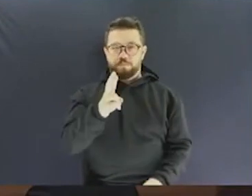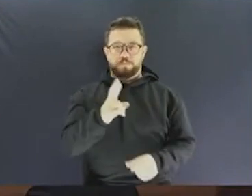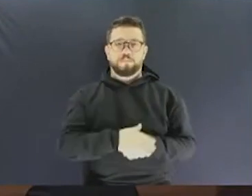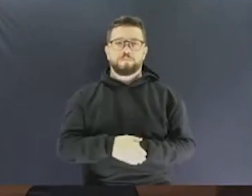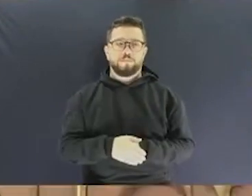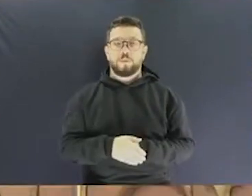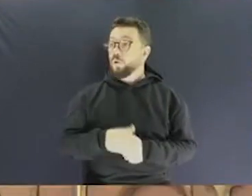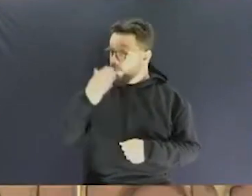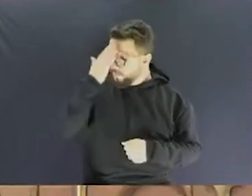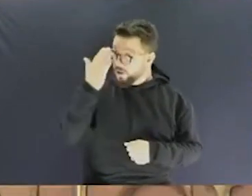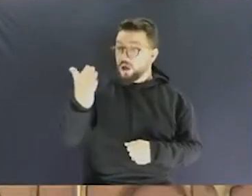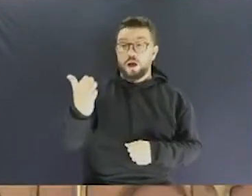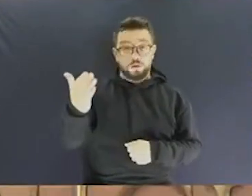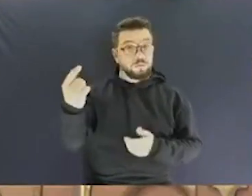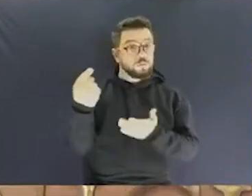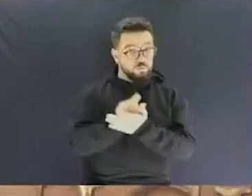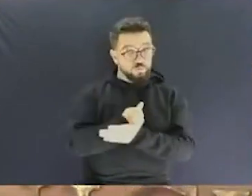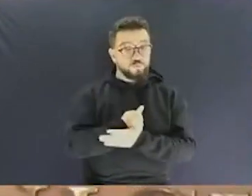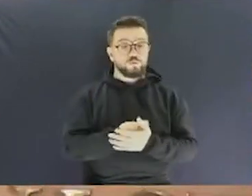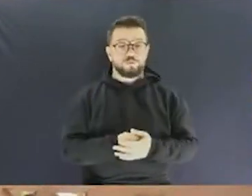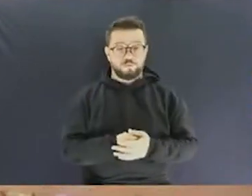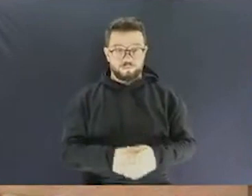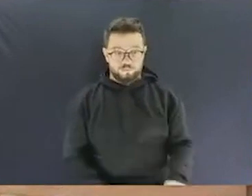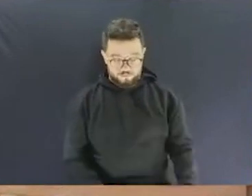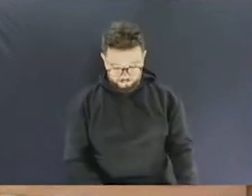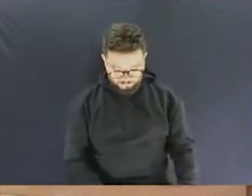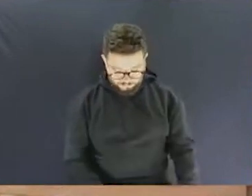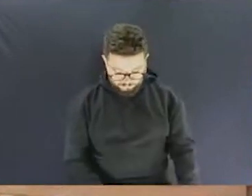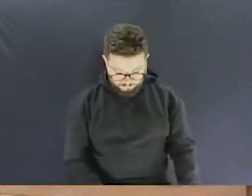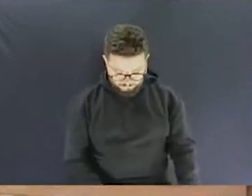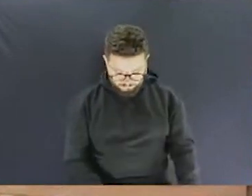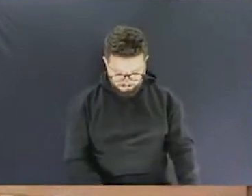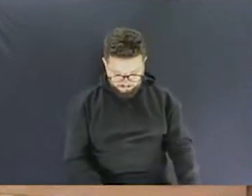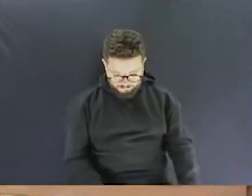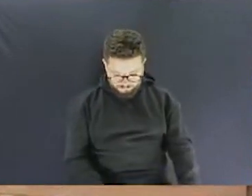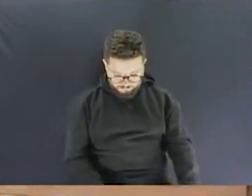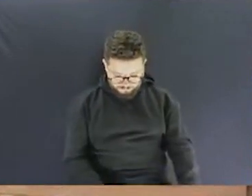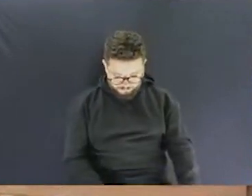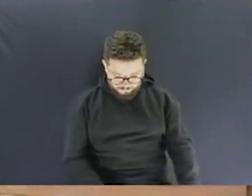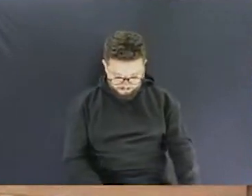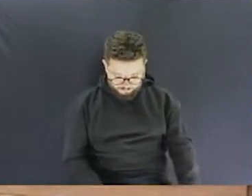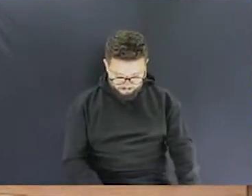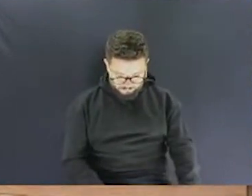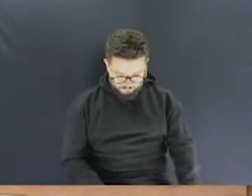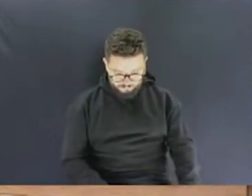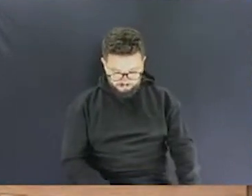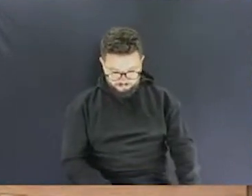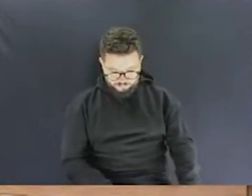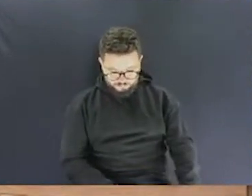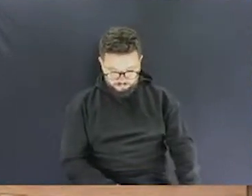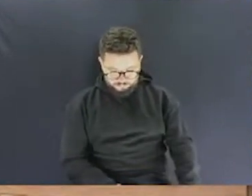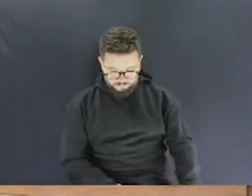Fiz as anotações aqui. Então, assim, respondendo a vereadora Indiara primeiro, com relação